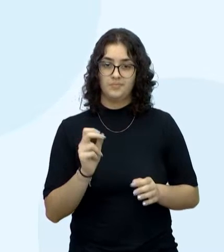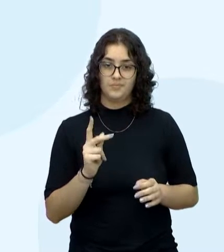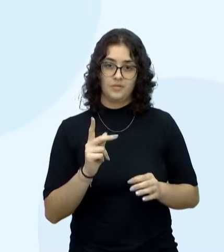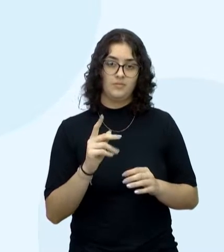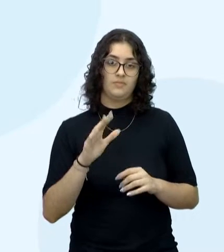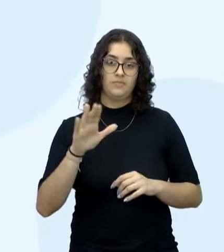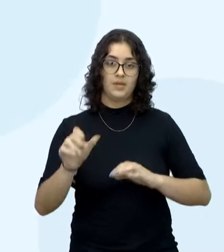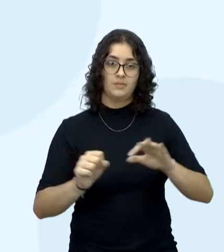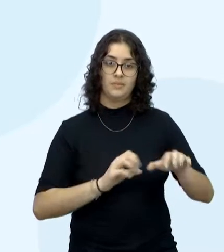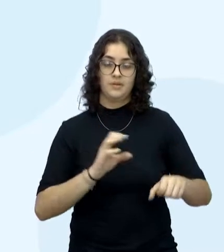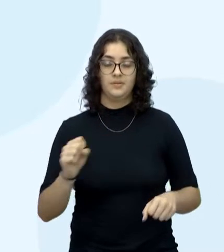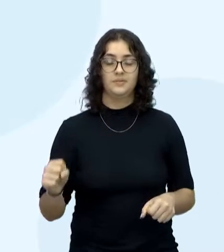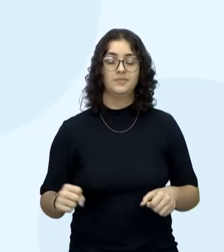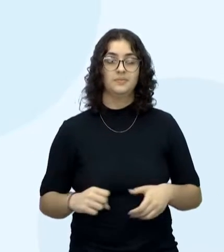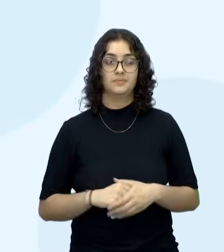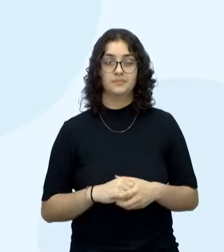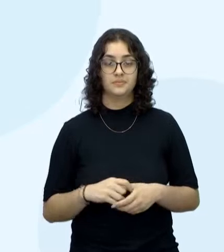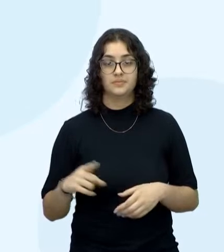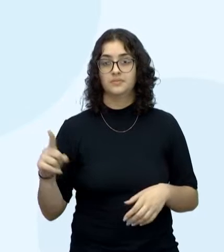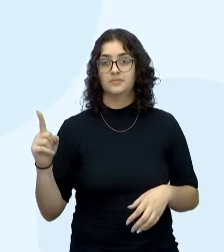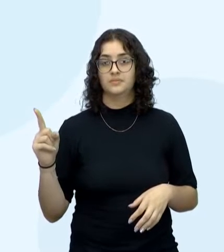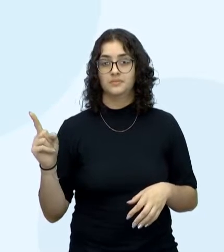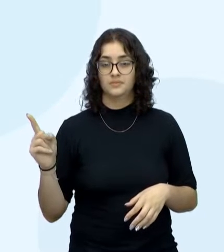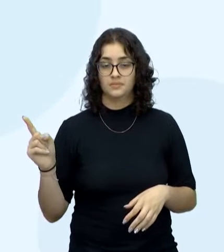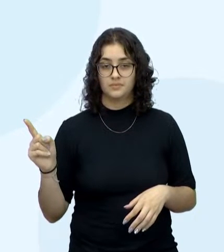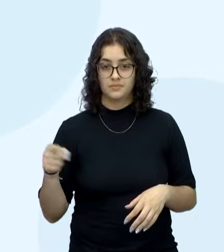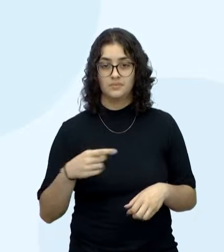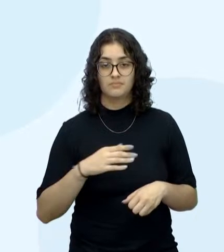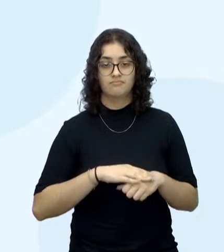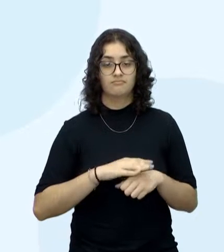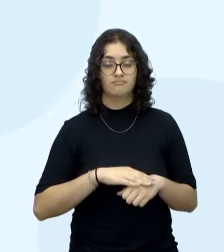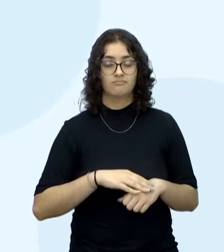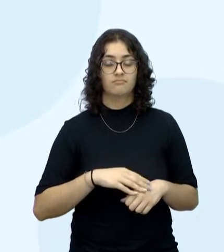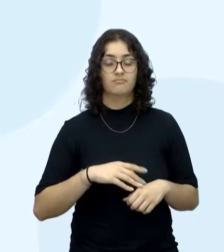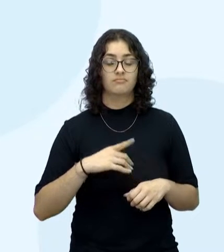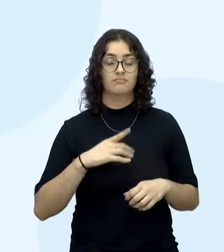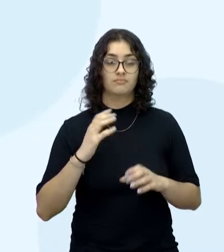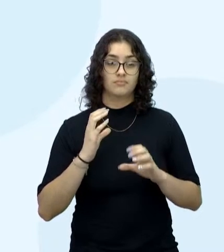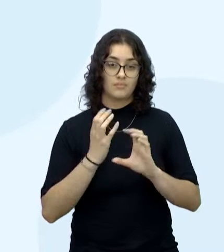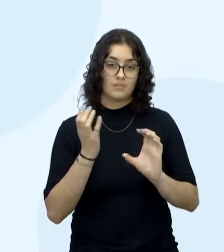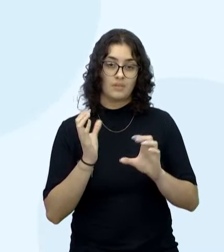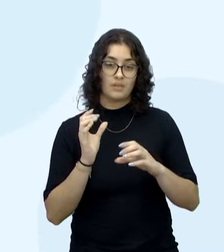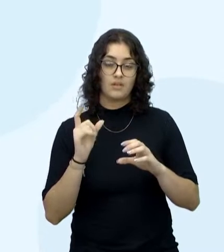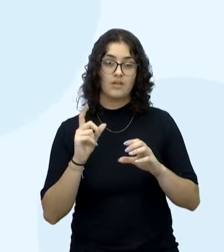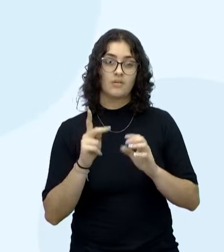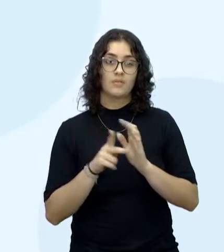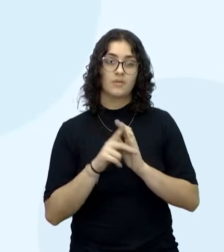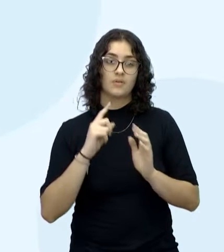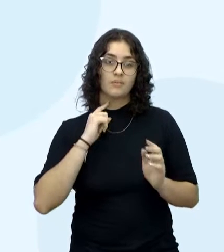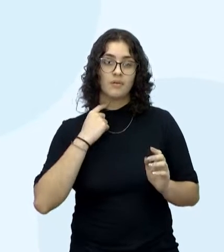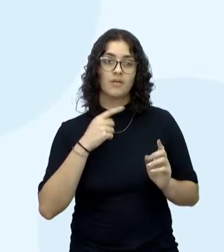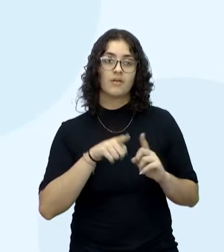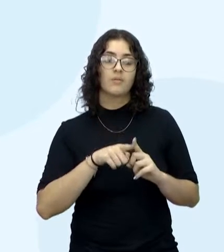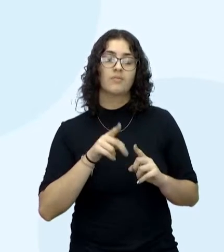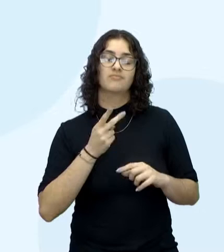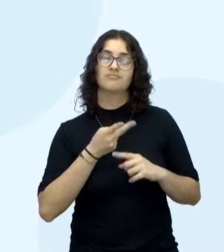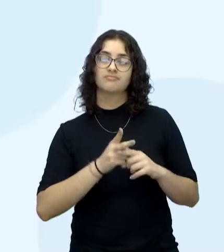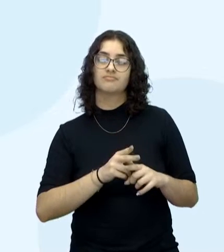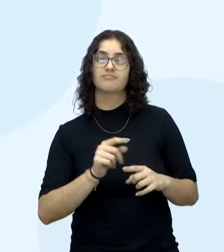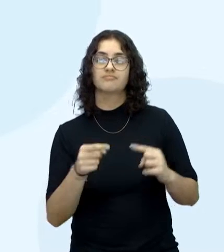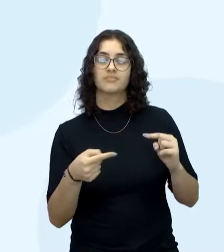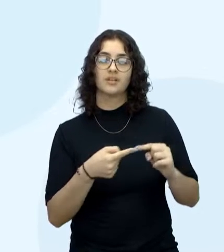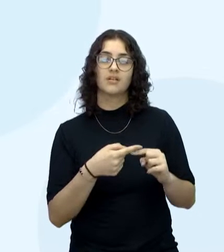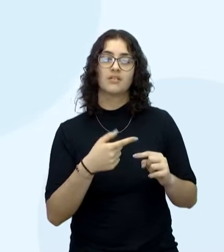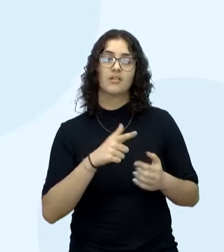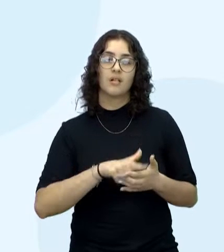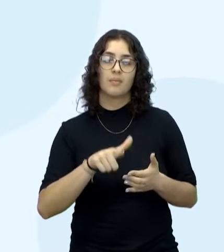sendo coletado. Tá? É uma medida de saneamento básico que objetiva acelerar o processo de purificação da água antes